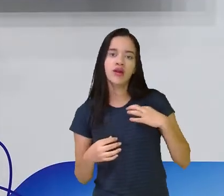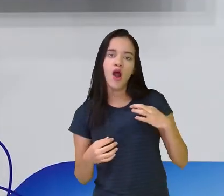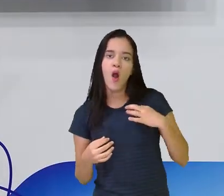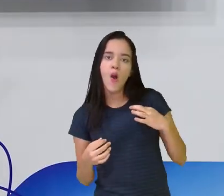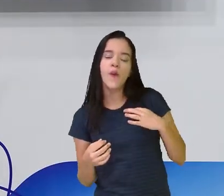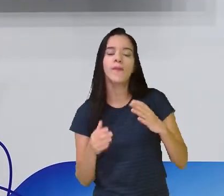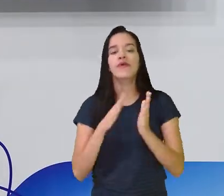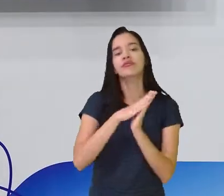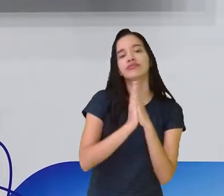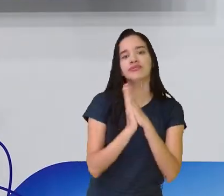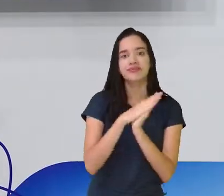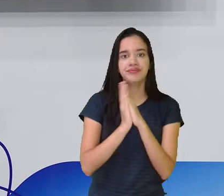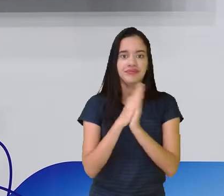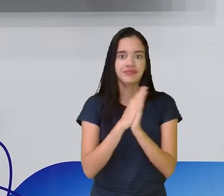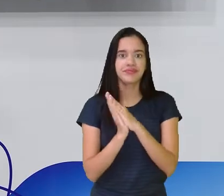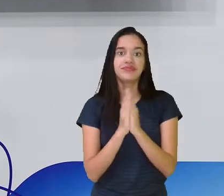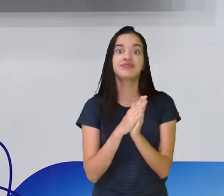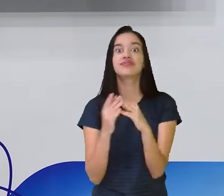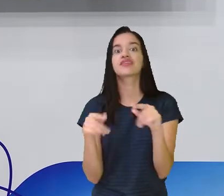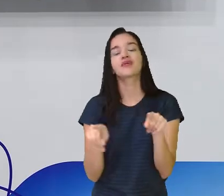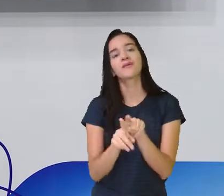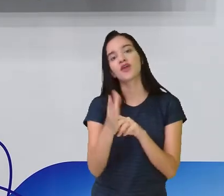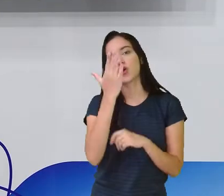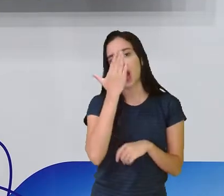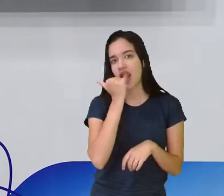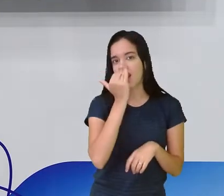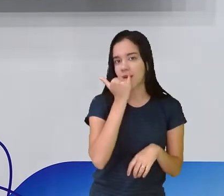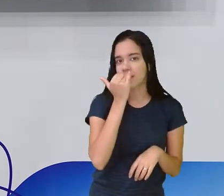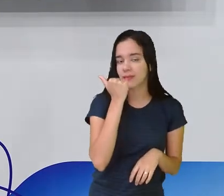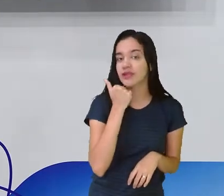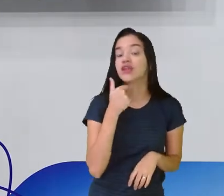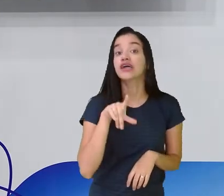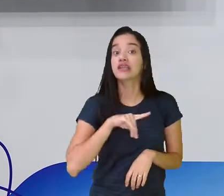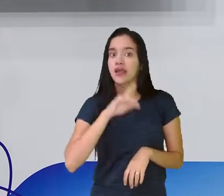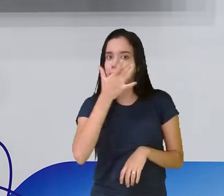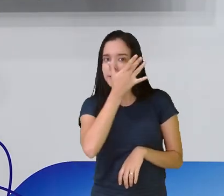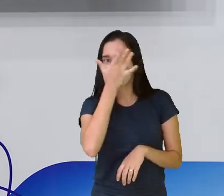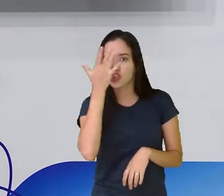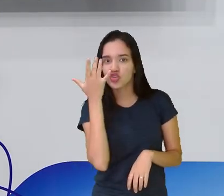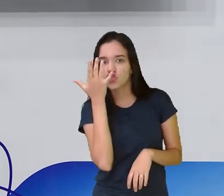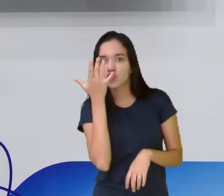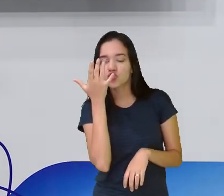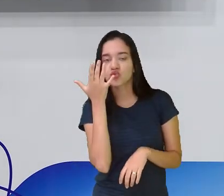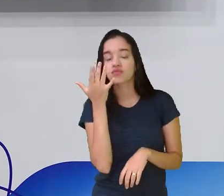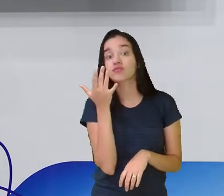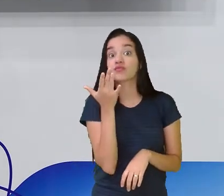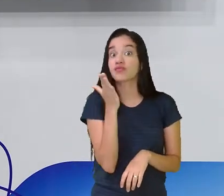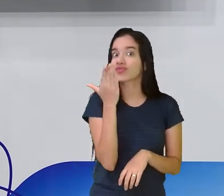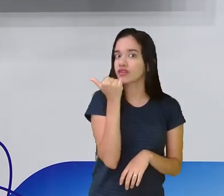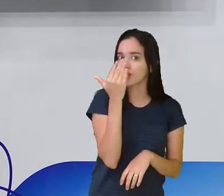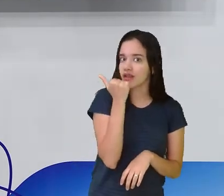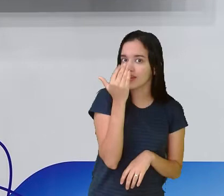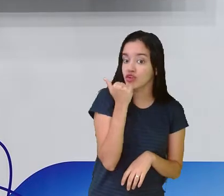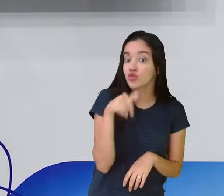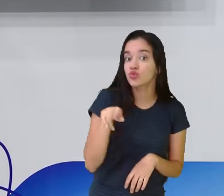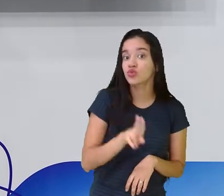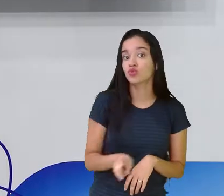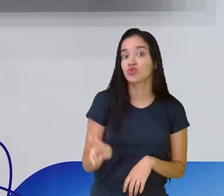os brinquedos, os alimentos. Tem gente que está consumindo demais